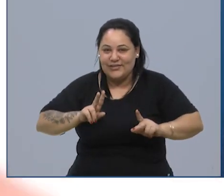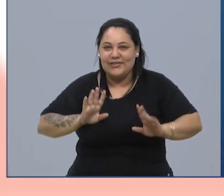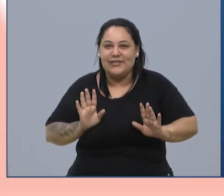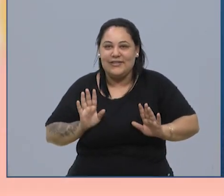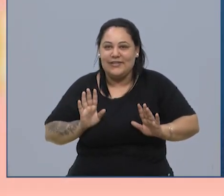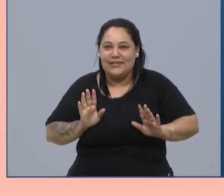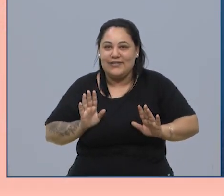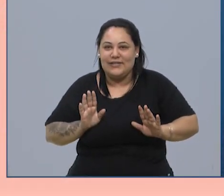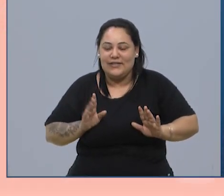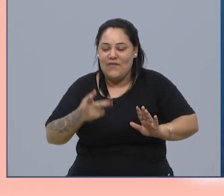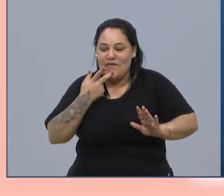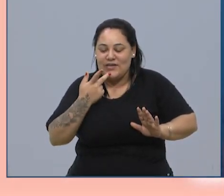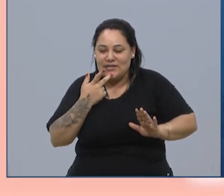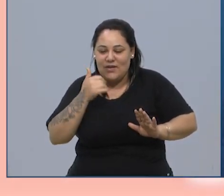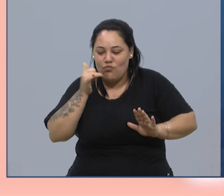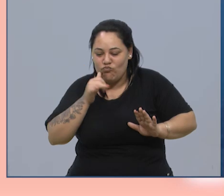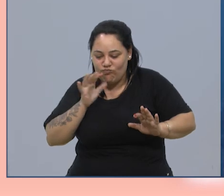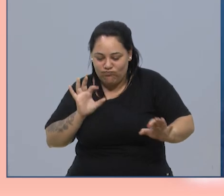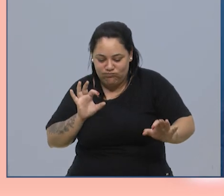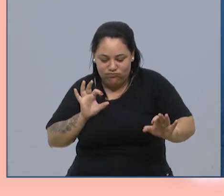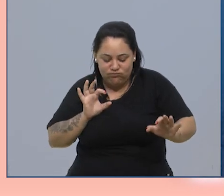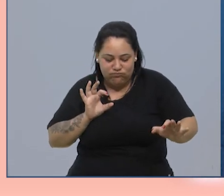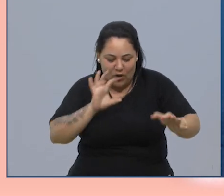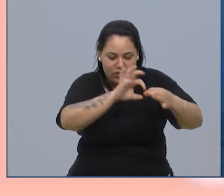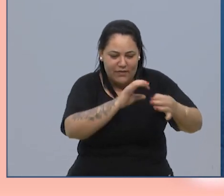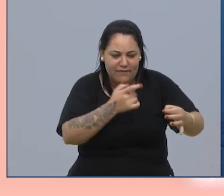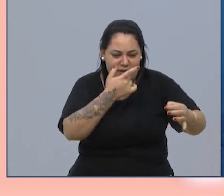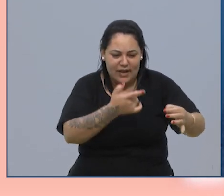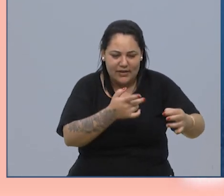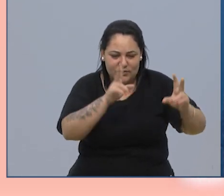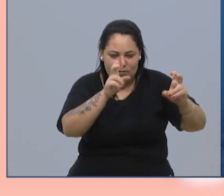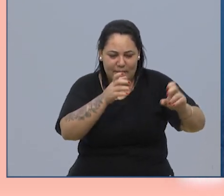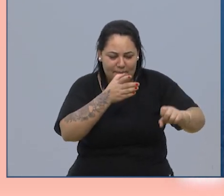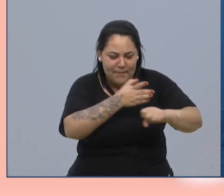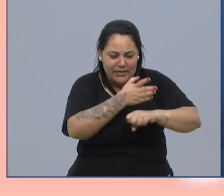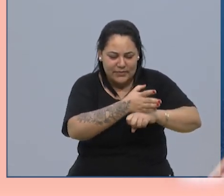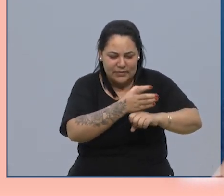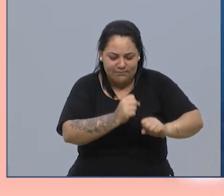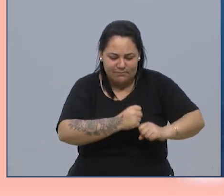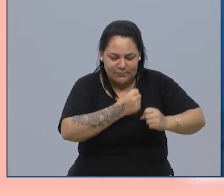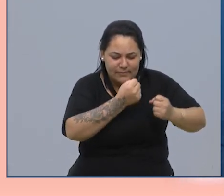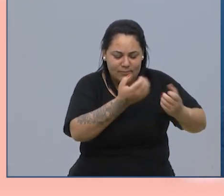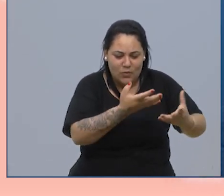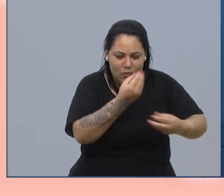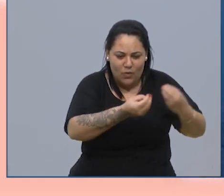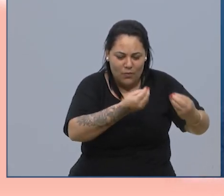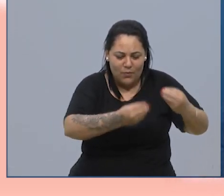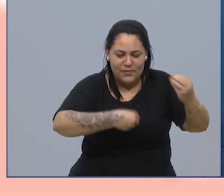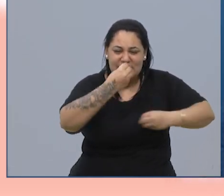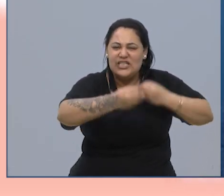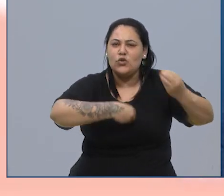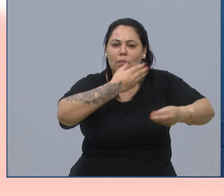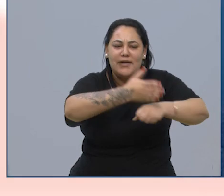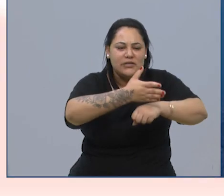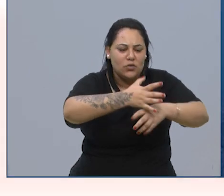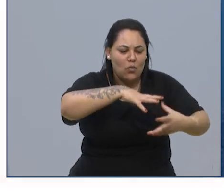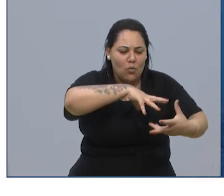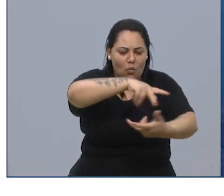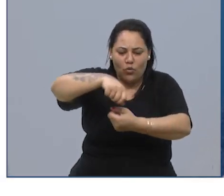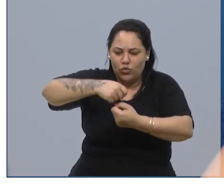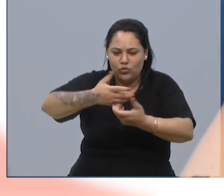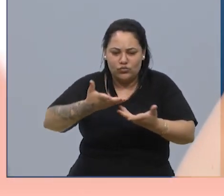de Farroupilha. E ela tinha muitas coisas, fotos, tudo. Quando eu fui resgatar essa